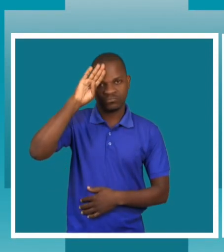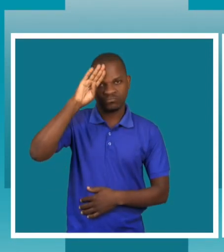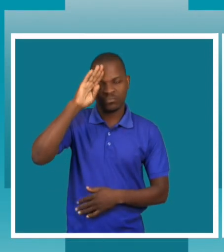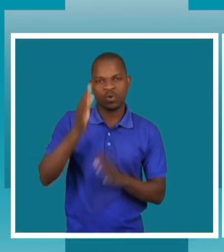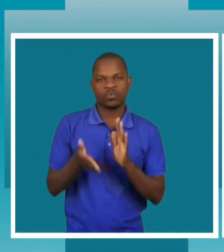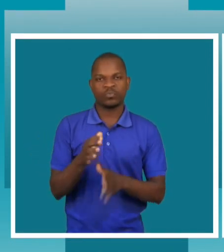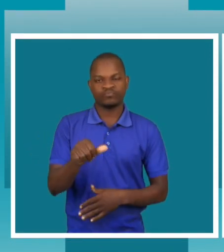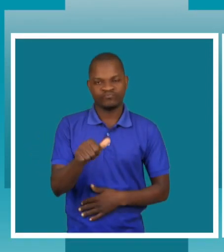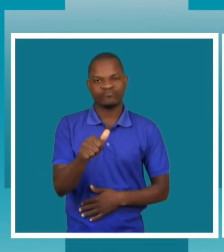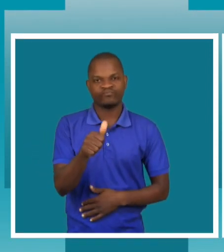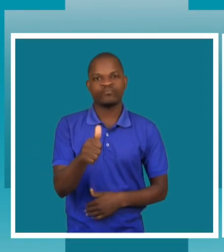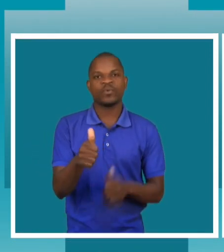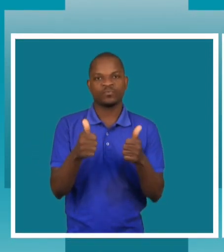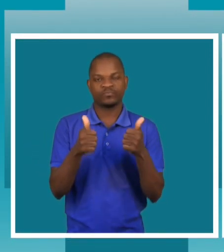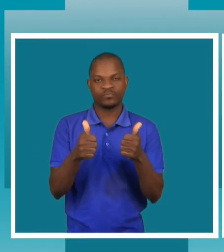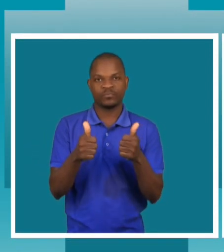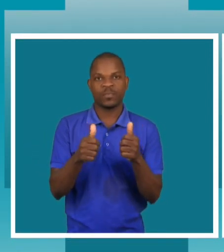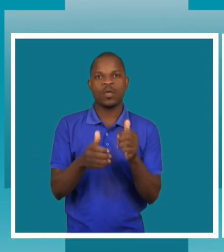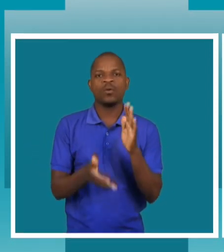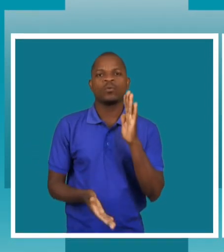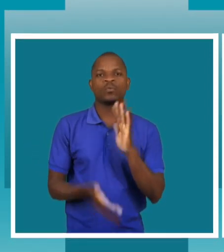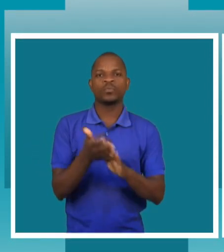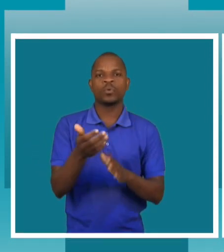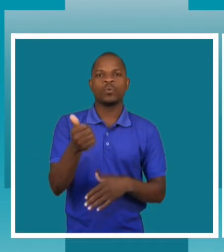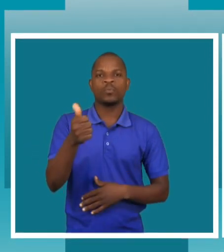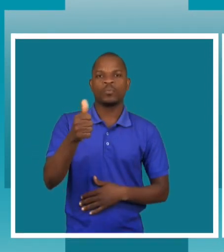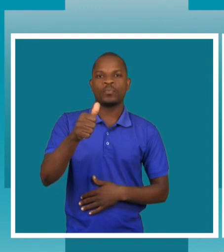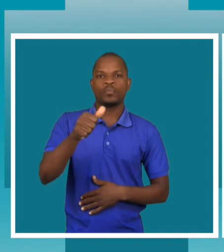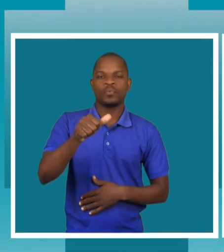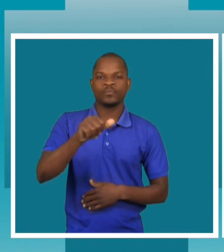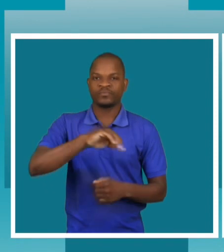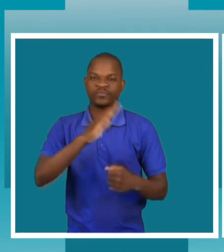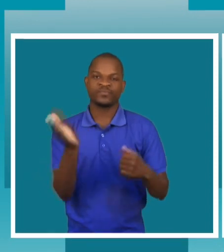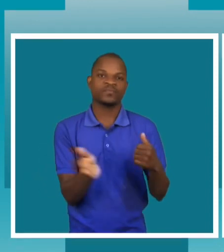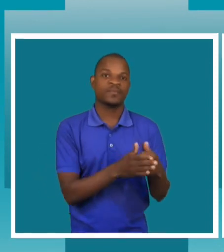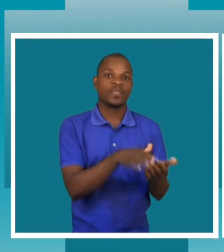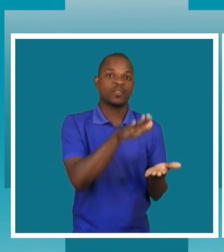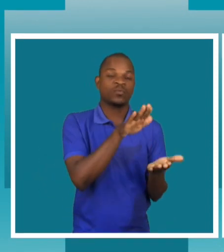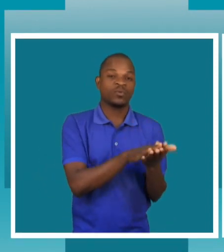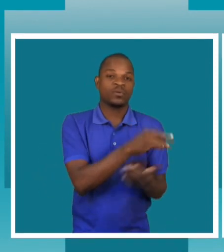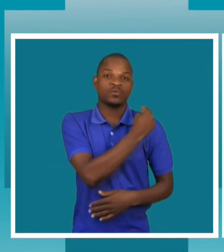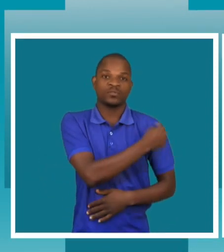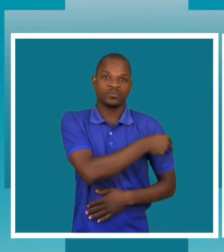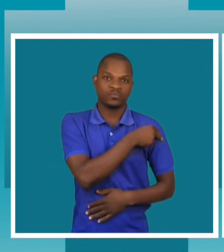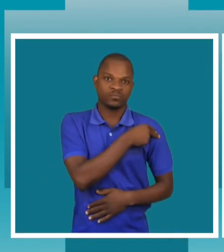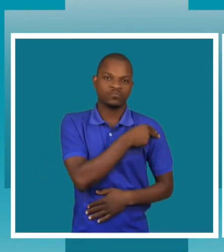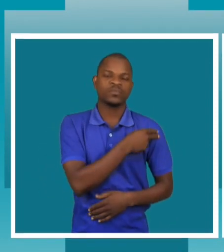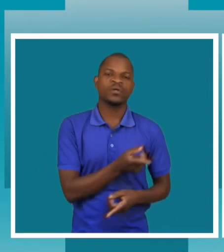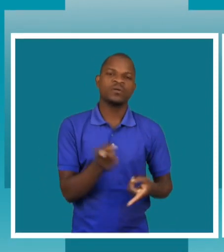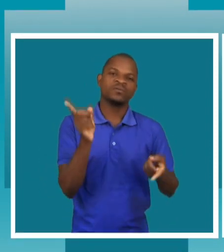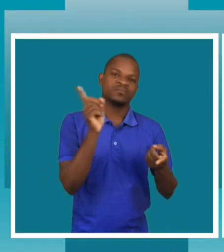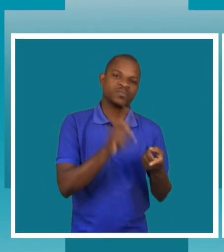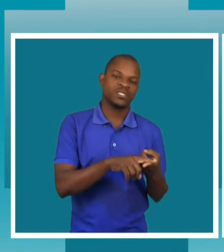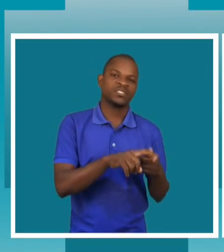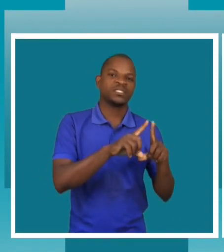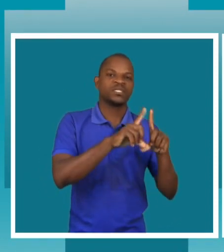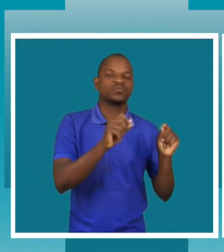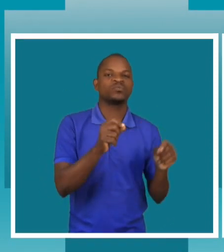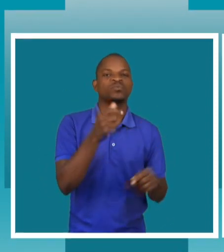eu estava a melhorar, eu estava bem. Comecei de novo a sentir mal. Voltei ao hospital, aguzou de novo